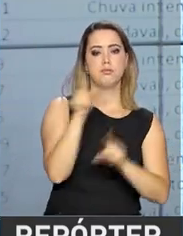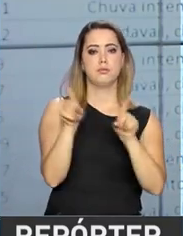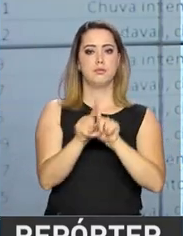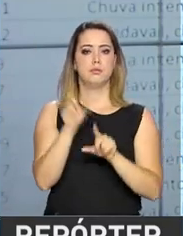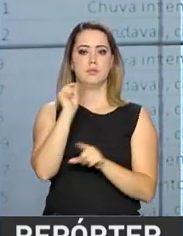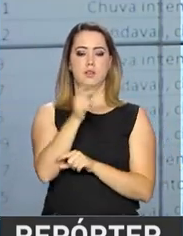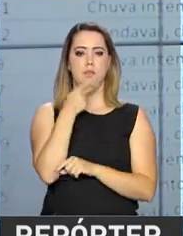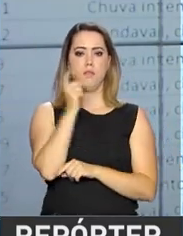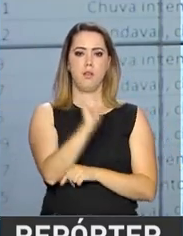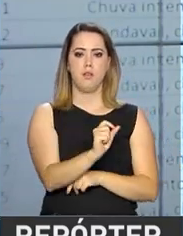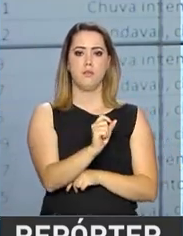é mentira